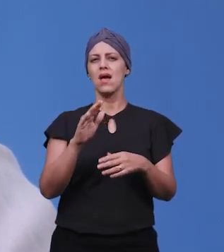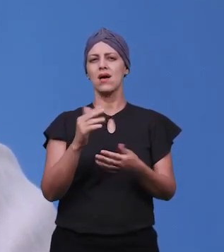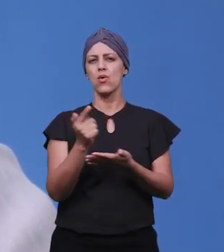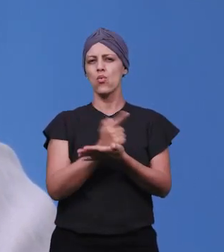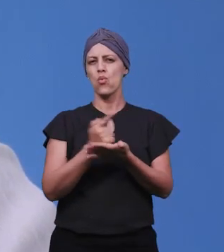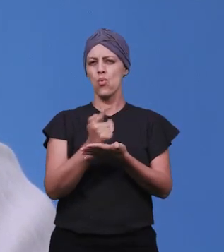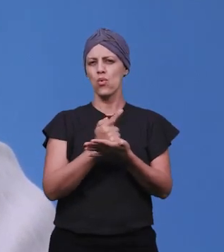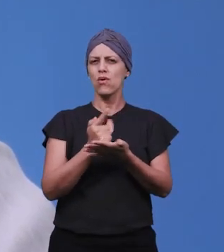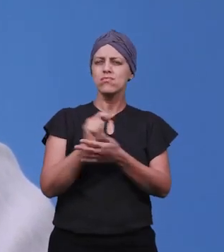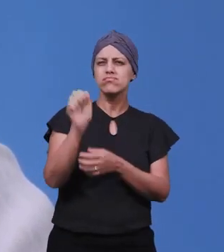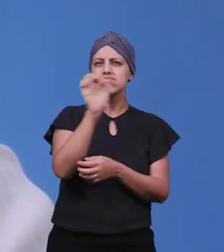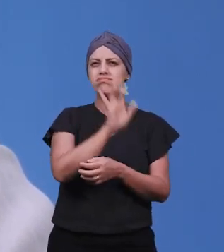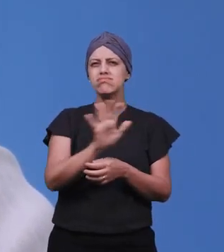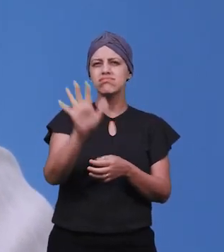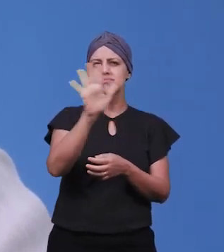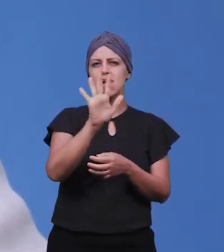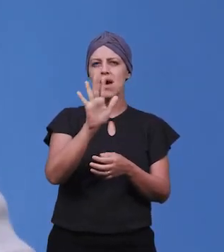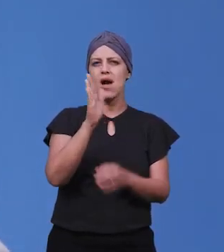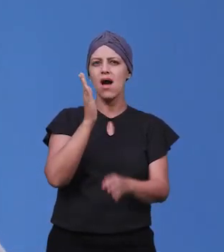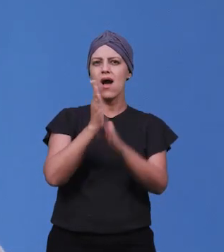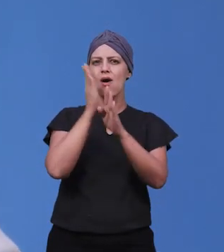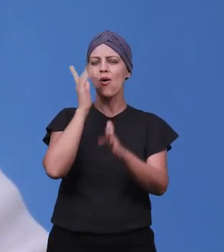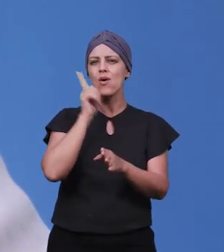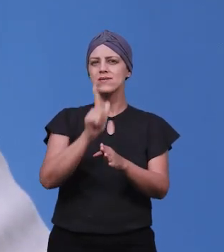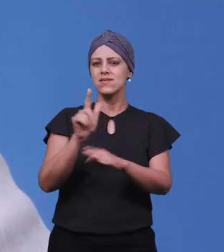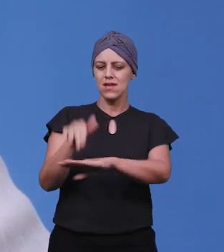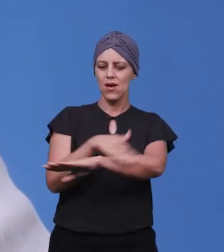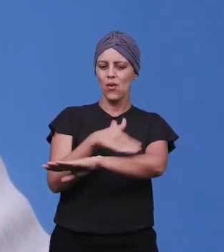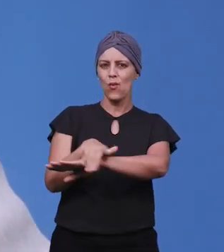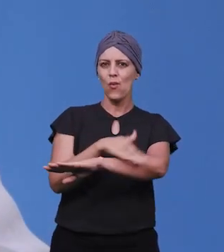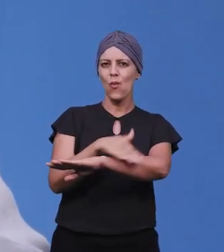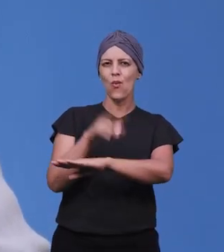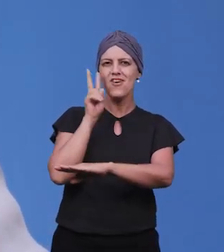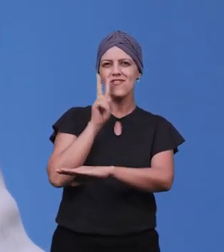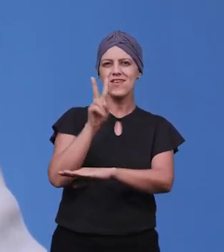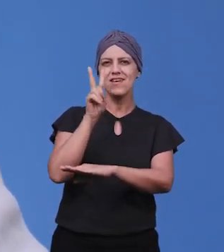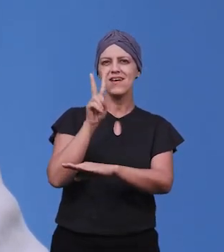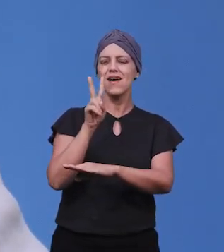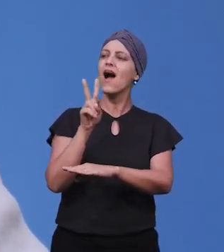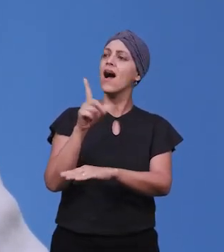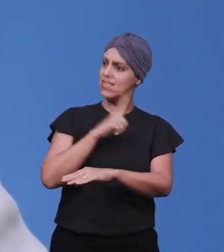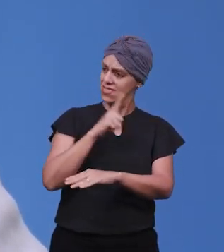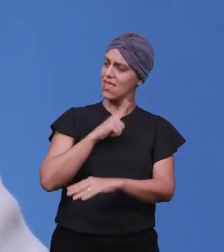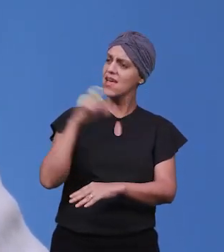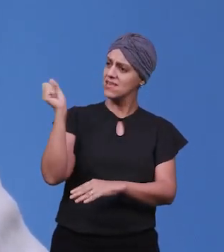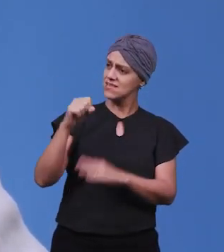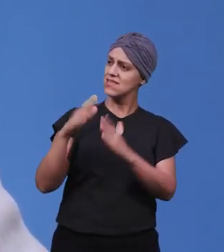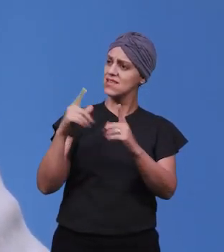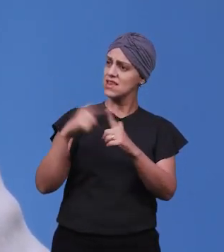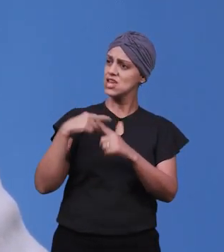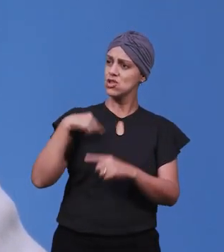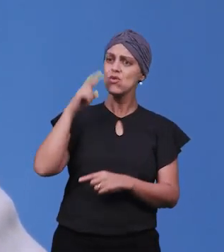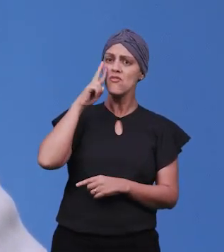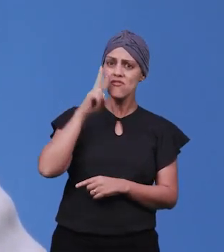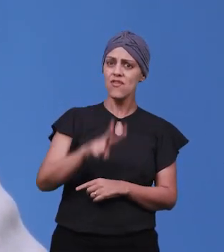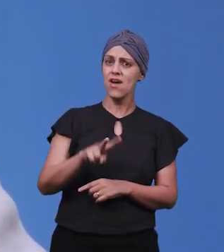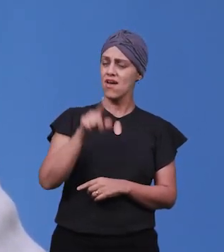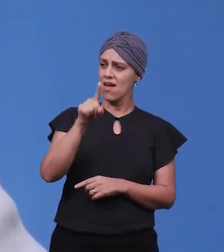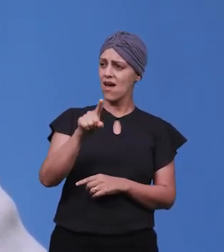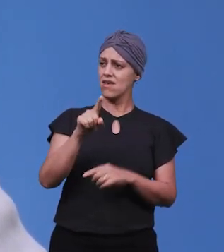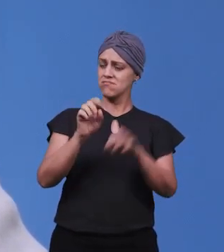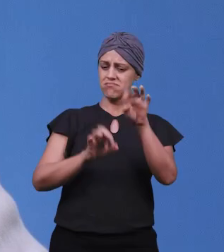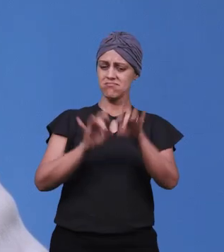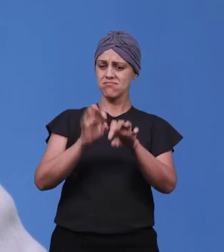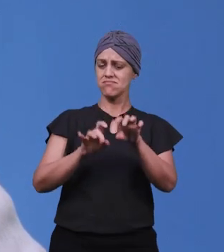Google. Eu entrei na rua, né, através do mapa. Eu falei assim, não, nós temos a igreja, inclusive eu estou